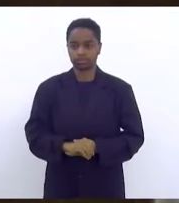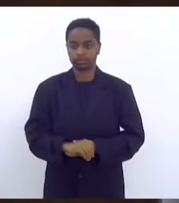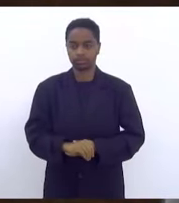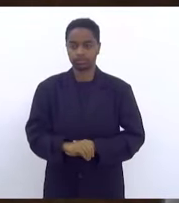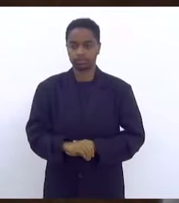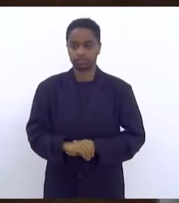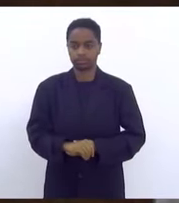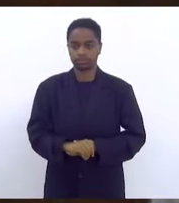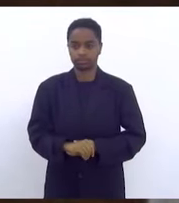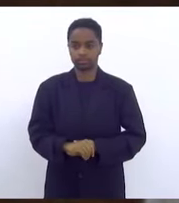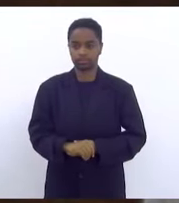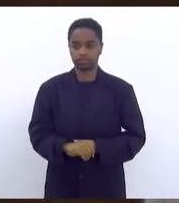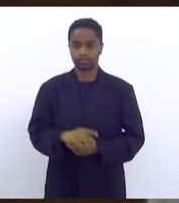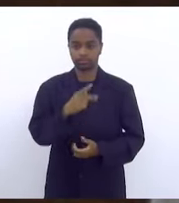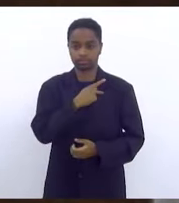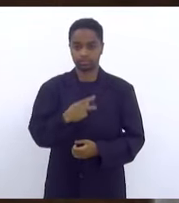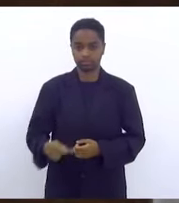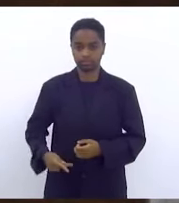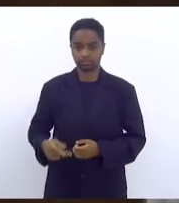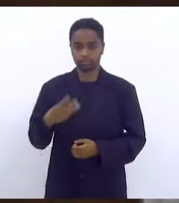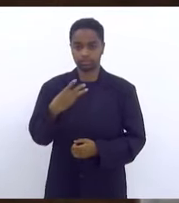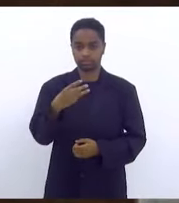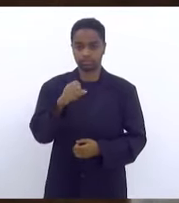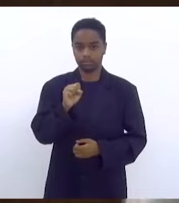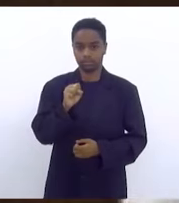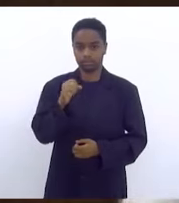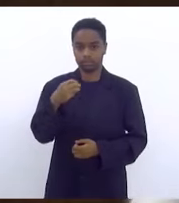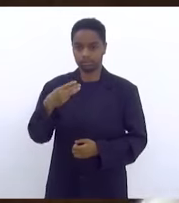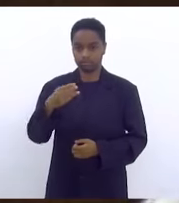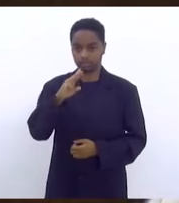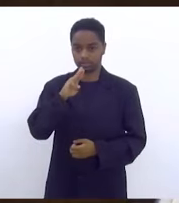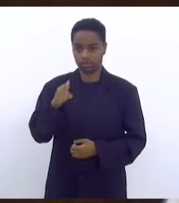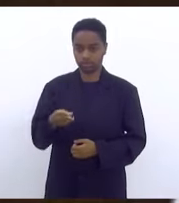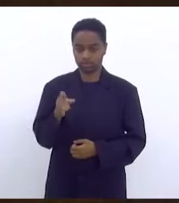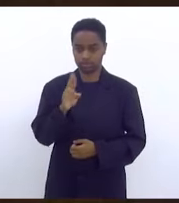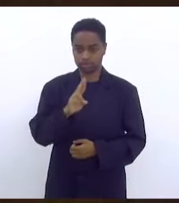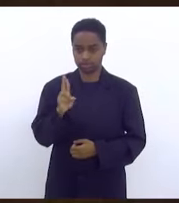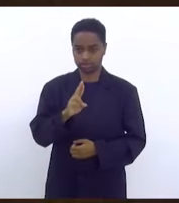Presidente, 383 milhões de reais. É isso mesmo, presidente.